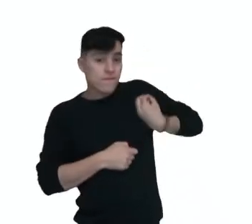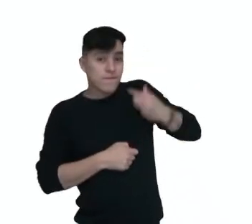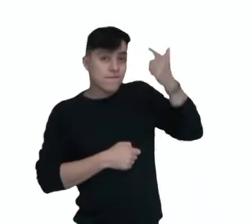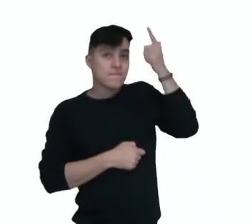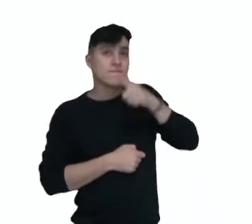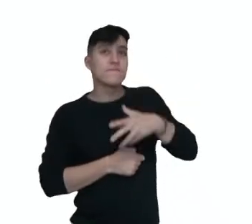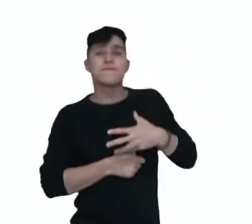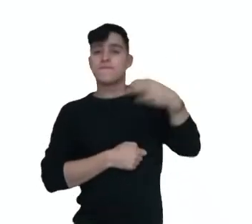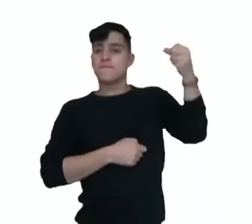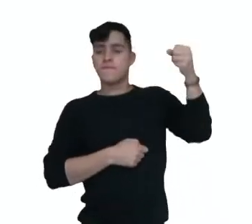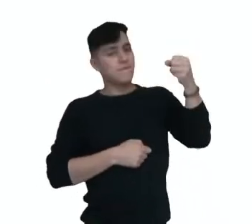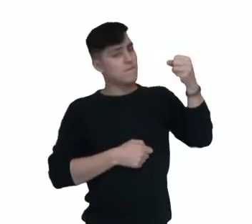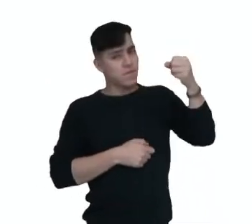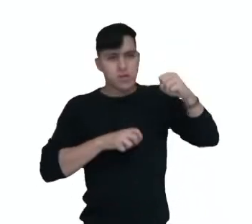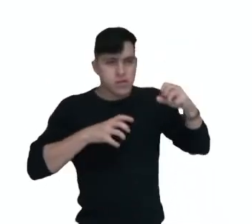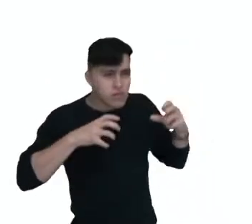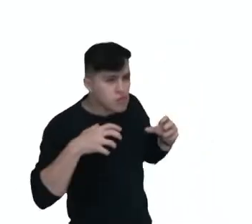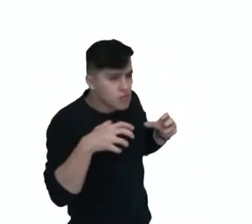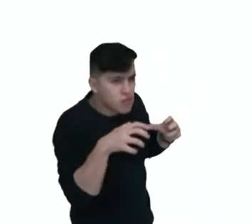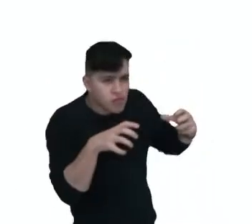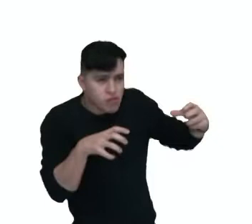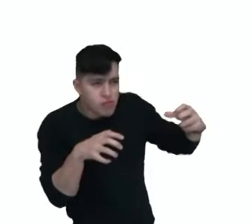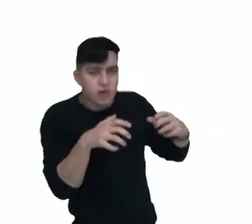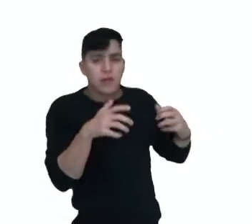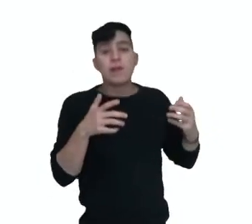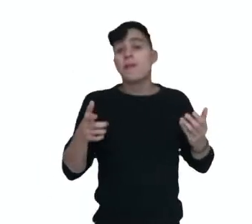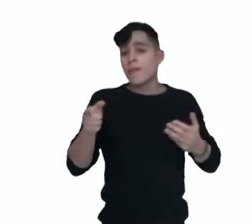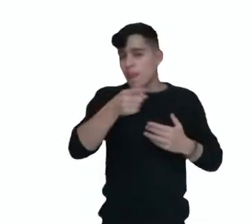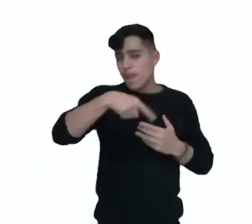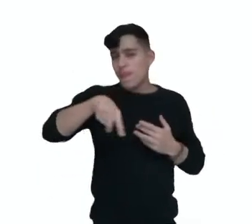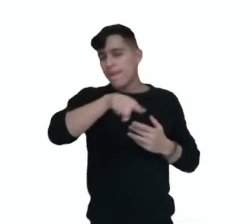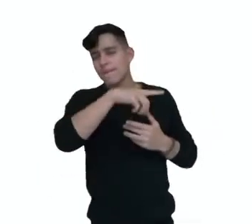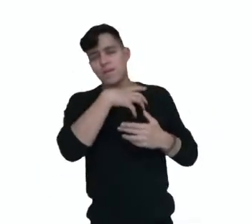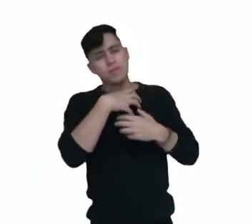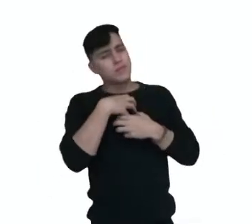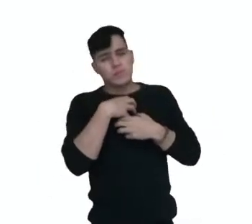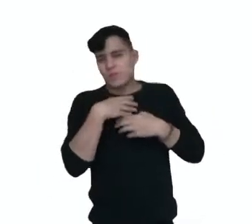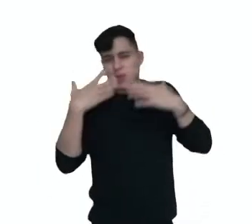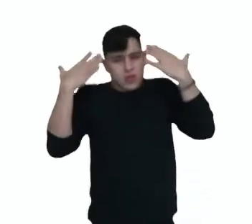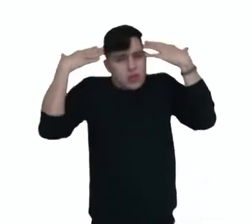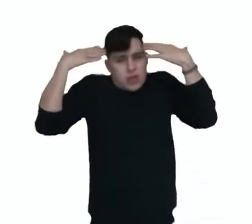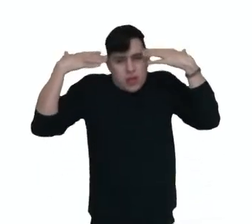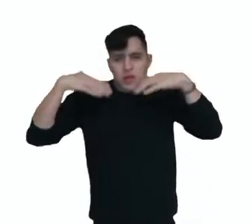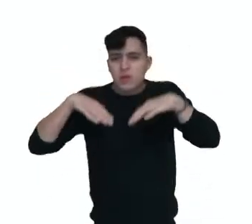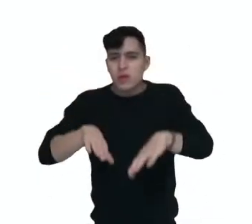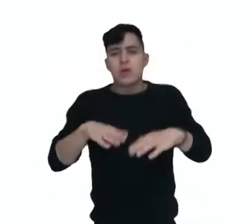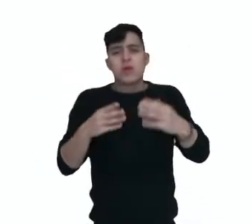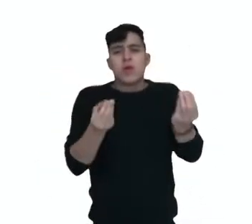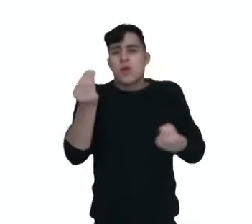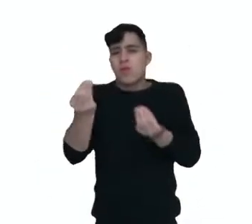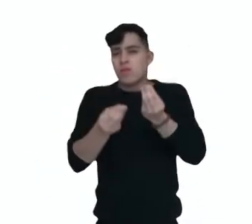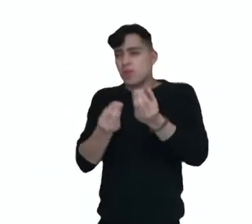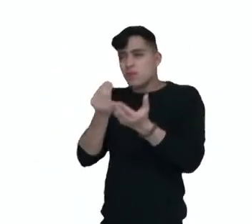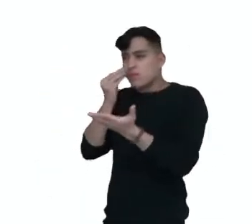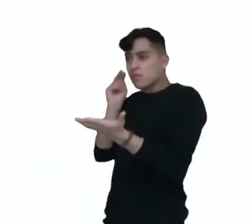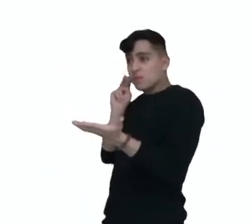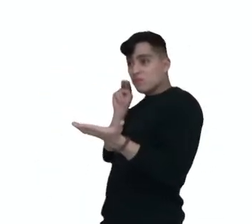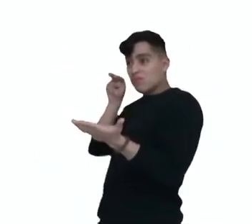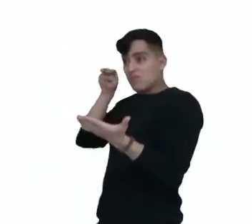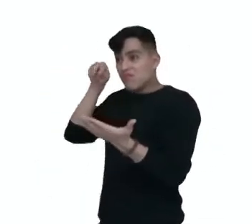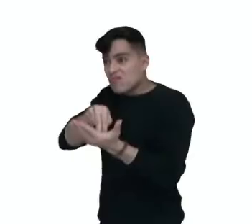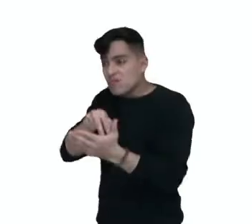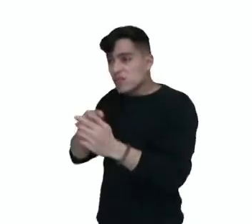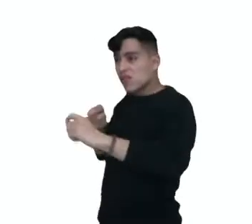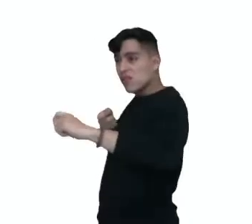coisa de sobrevivência a luta deles. Para eles, era o meio mais natural e primitivo de ataque e de